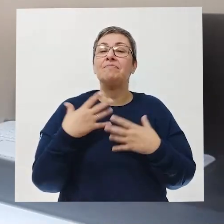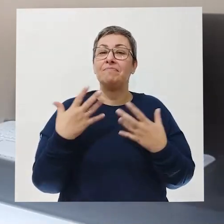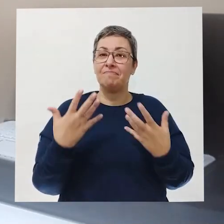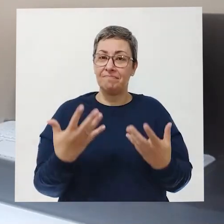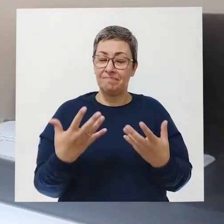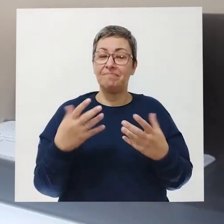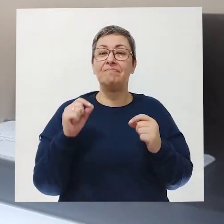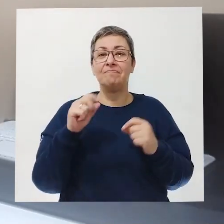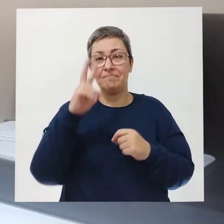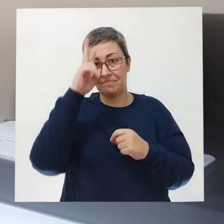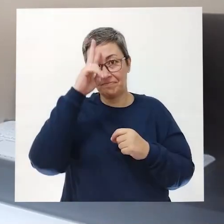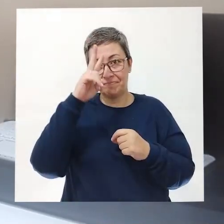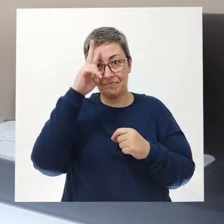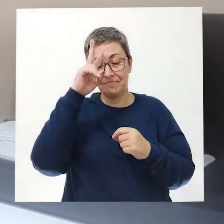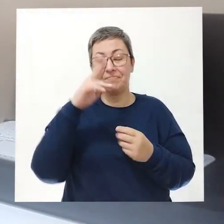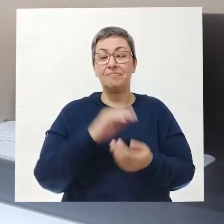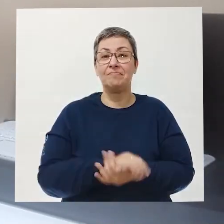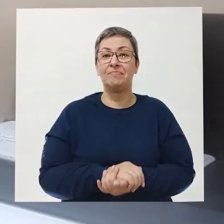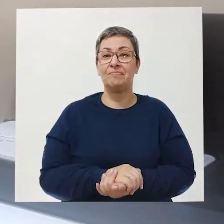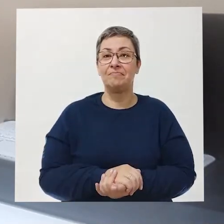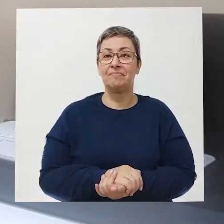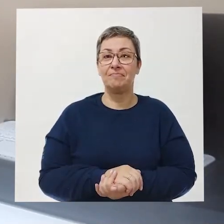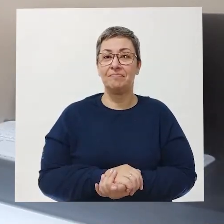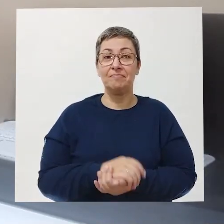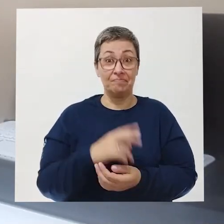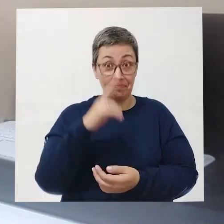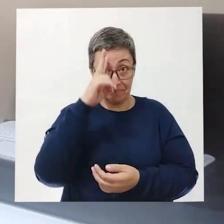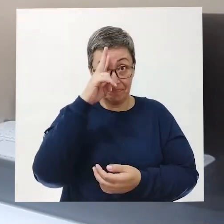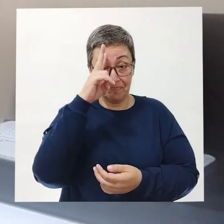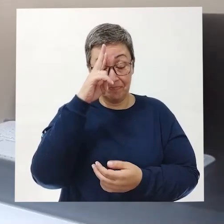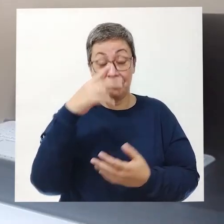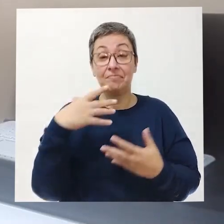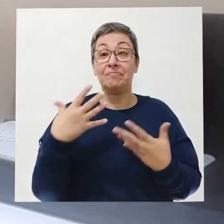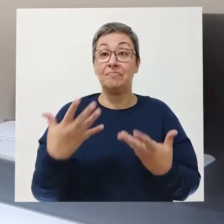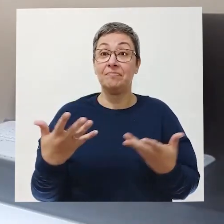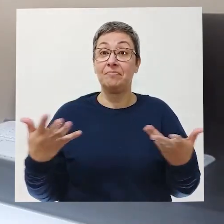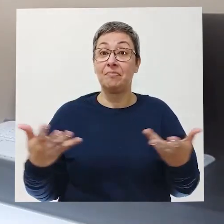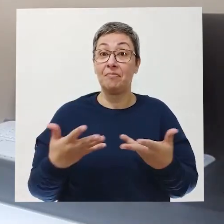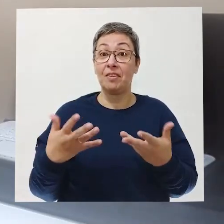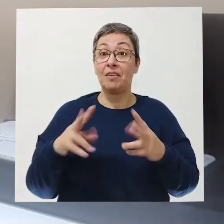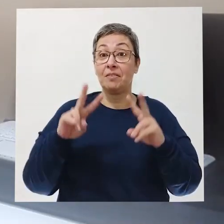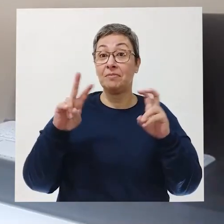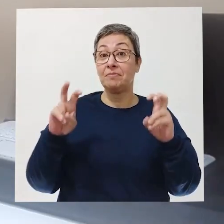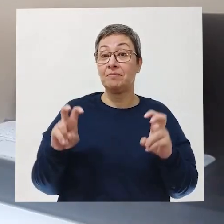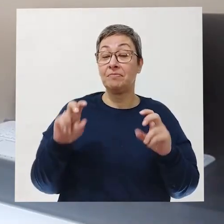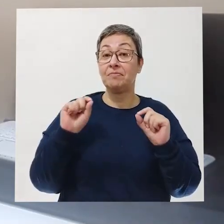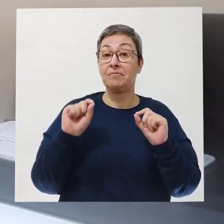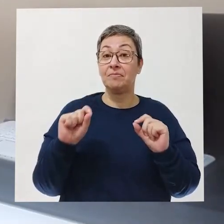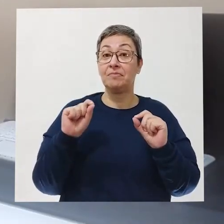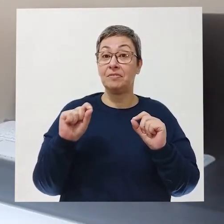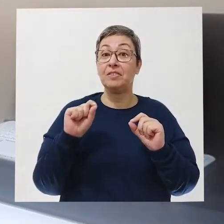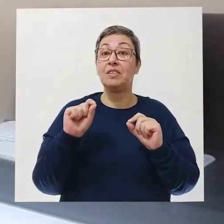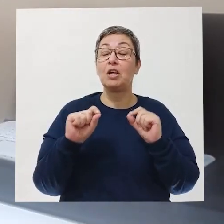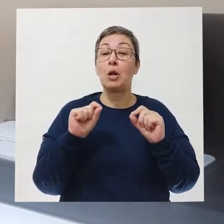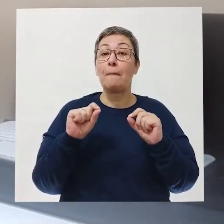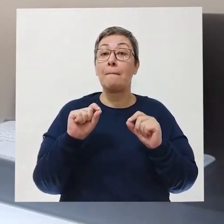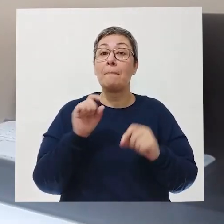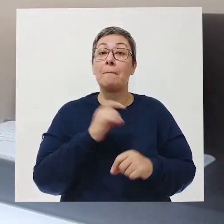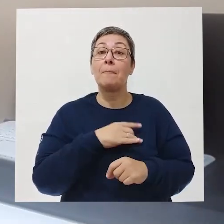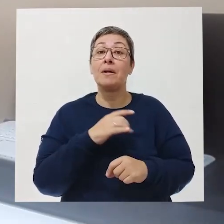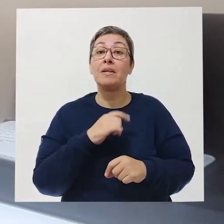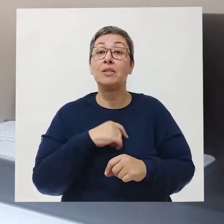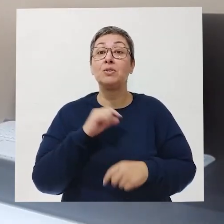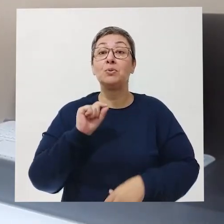sentimentos. Lembra? Tá lembrado? Hoje o tema é do que você